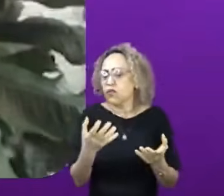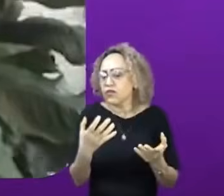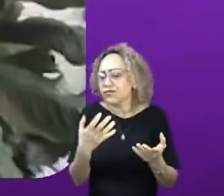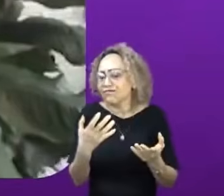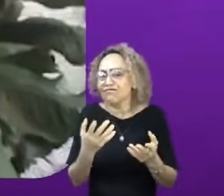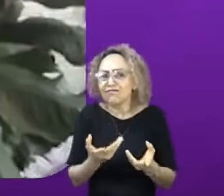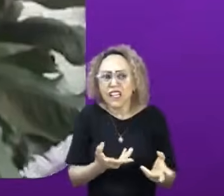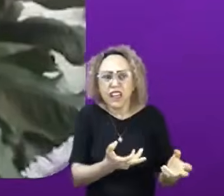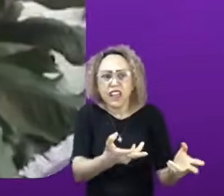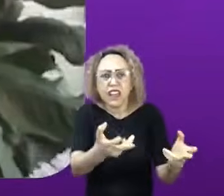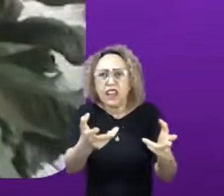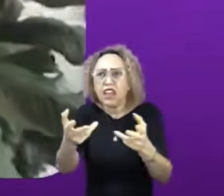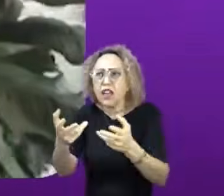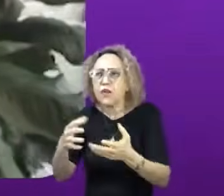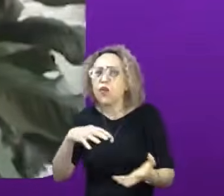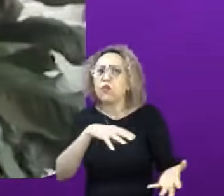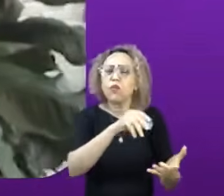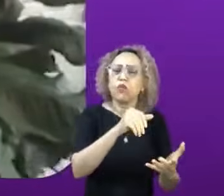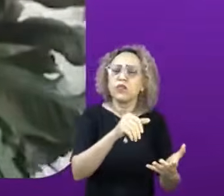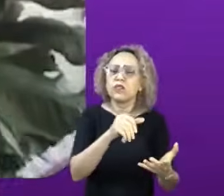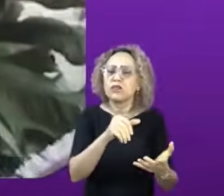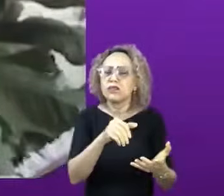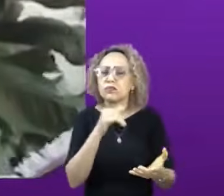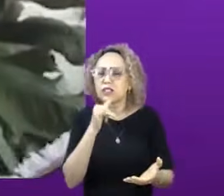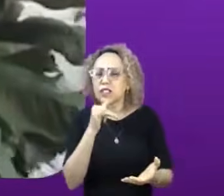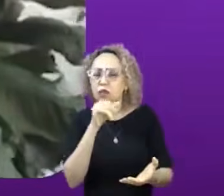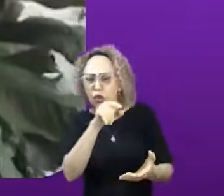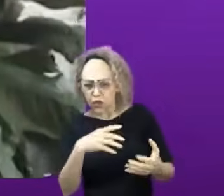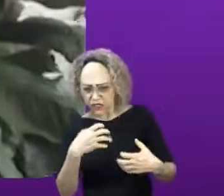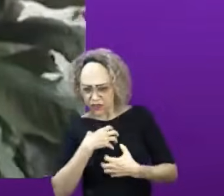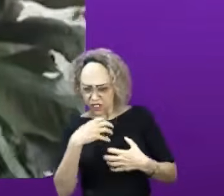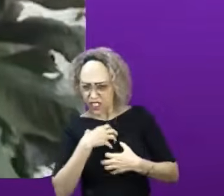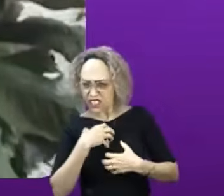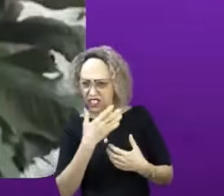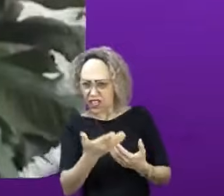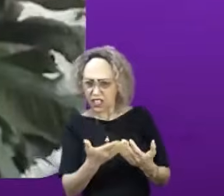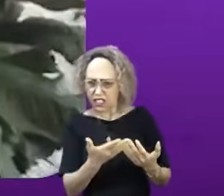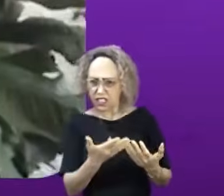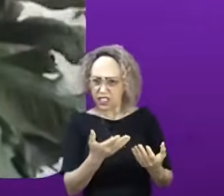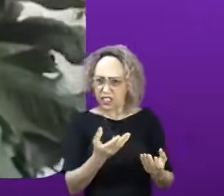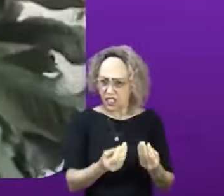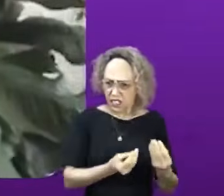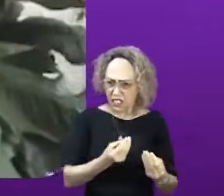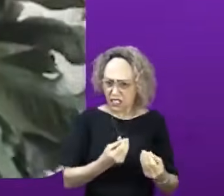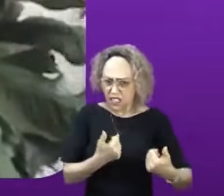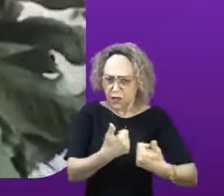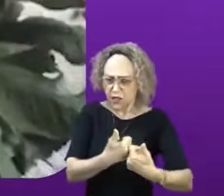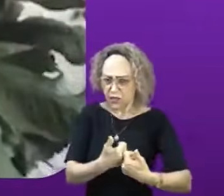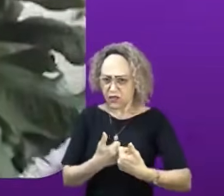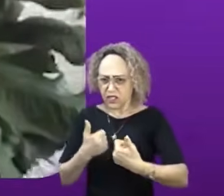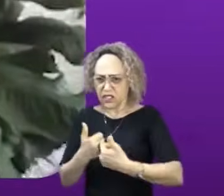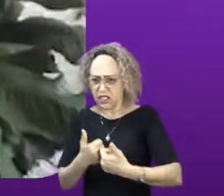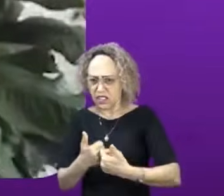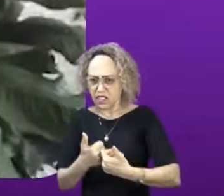mundo, né? Jogar, o que que você vê com isso? O que você sente com isso? Tá próximo de você